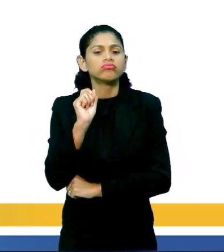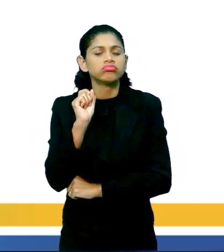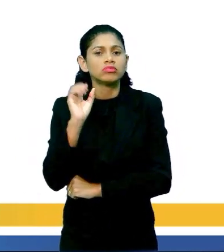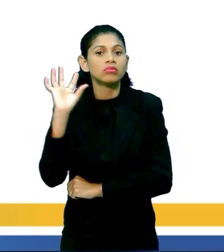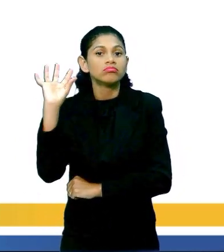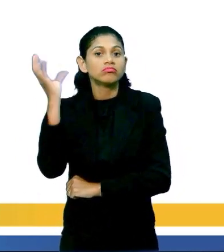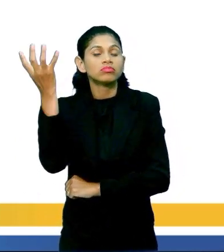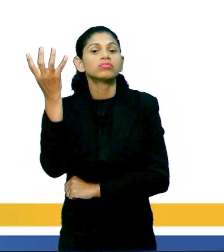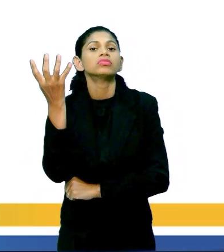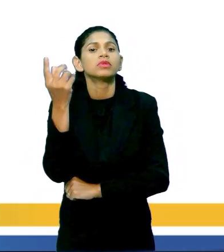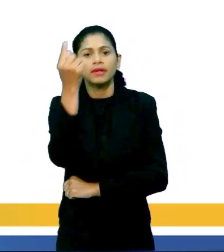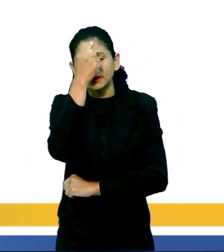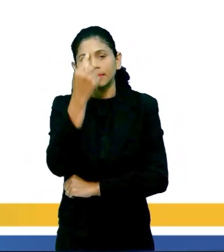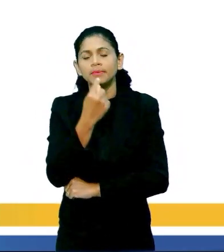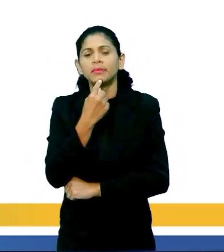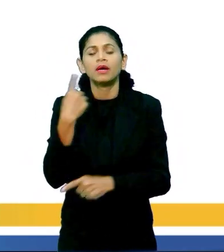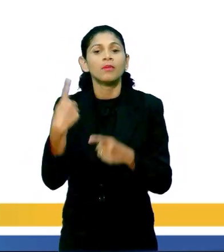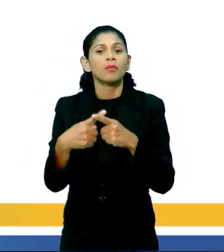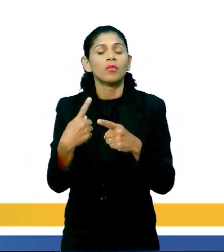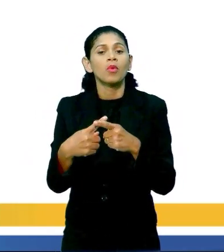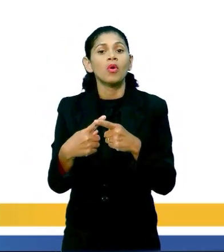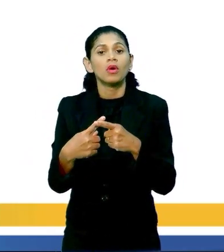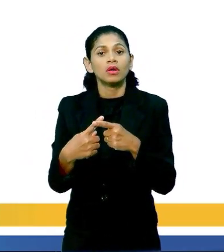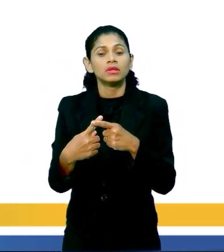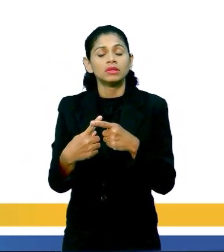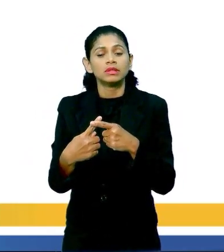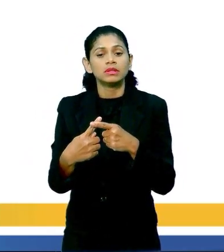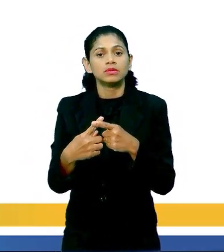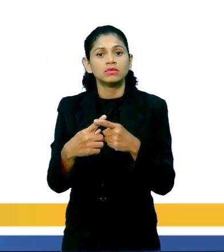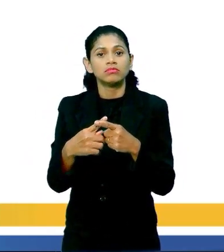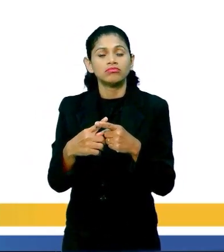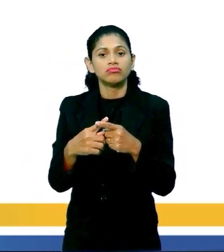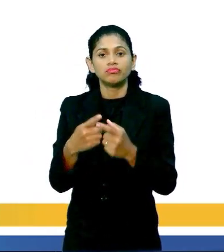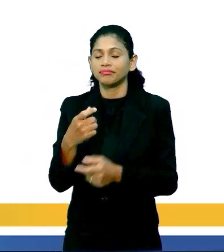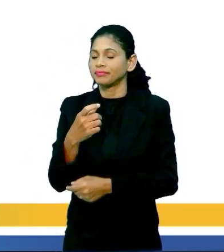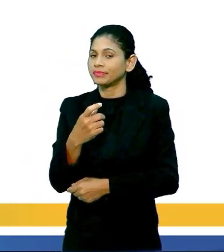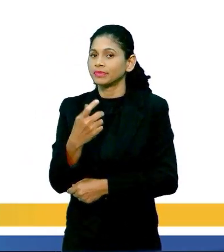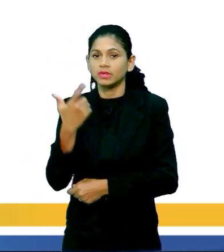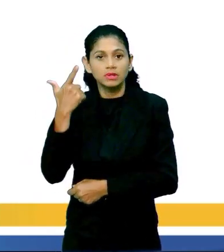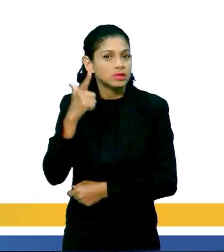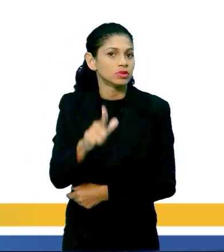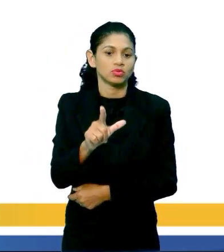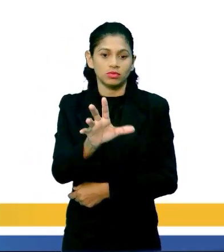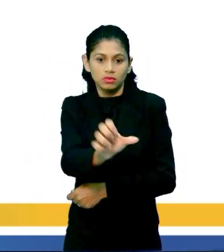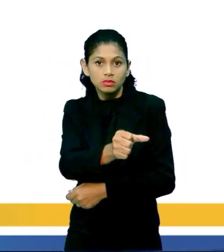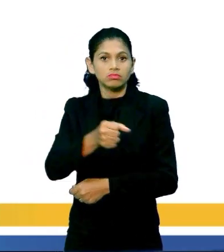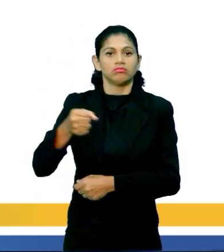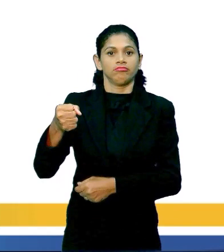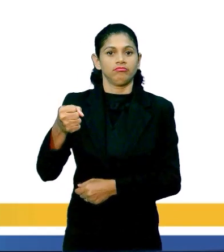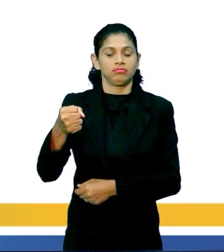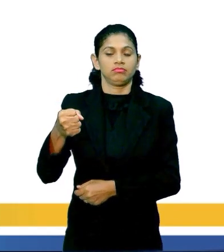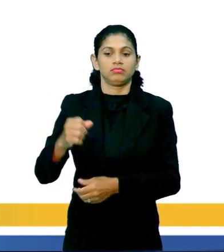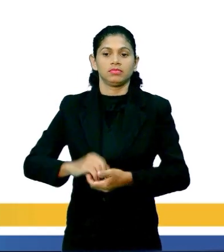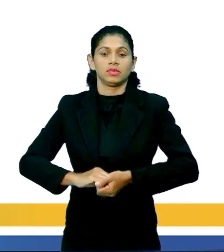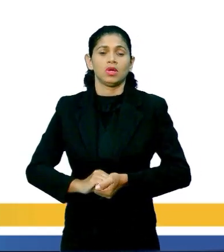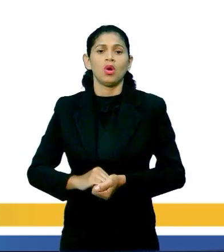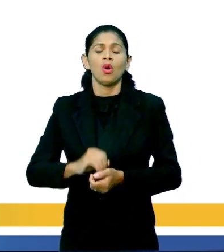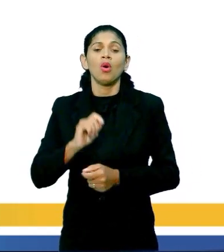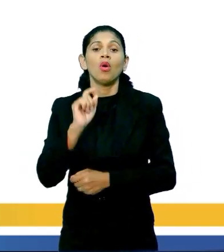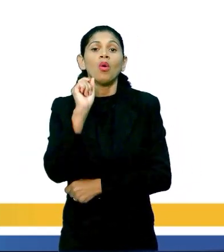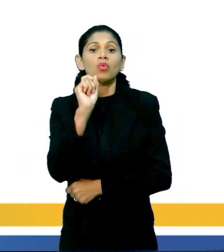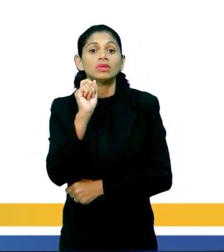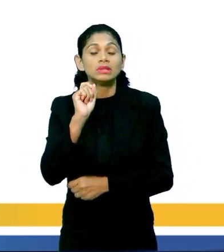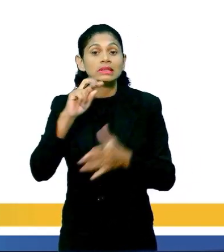consegue abrir a porta? E o que significa a palavra push? Por que o personagem